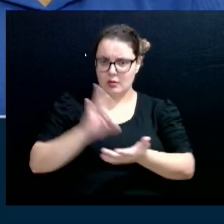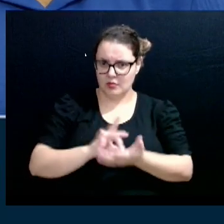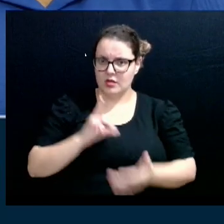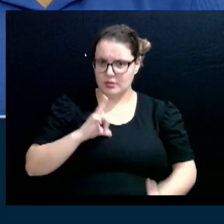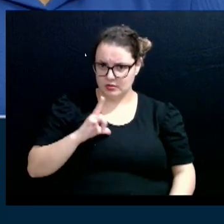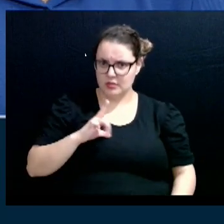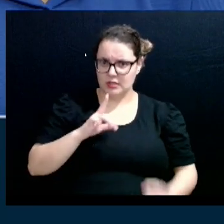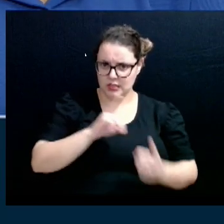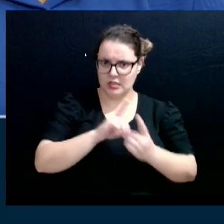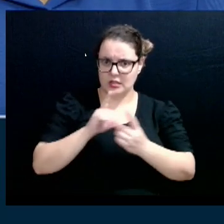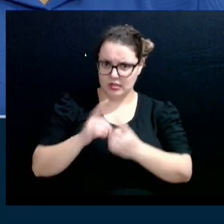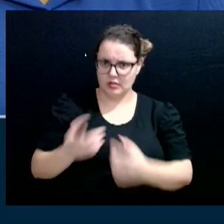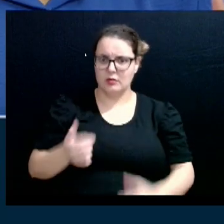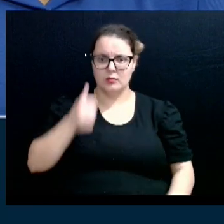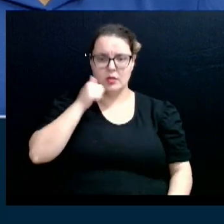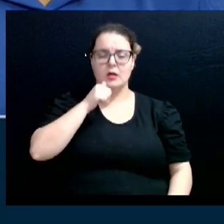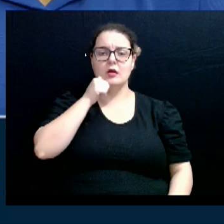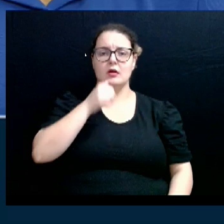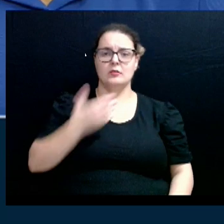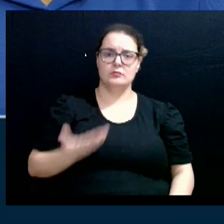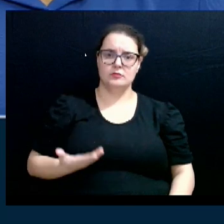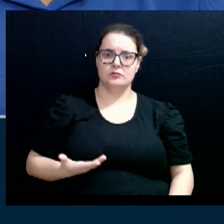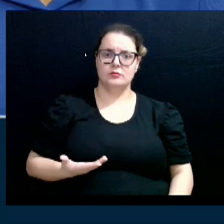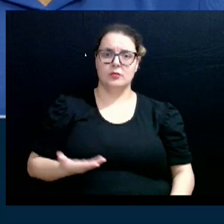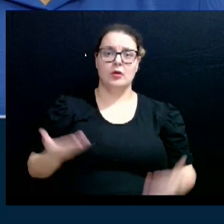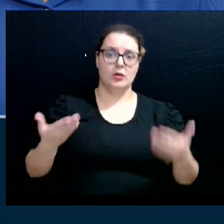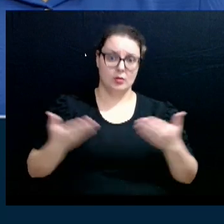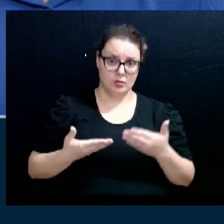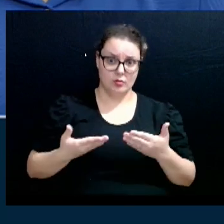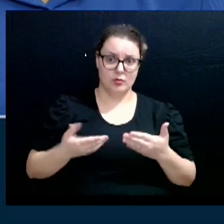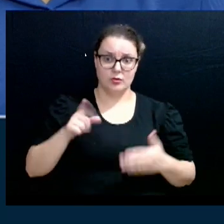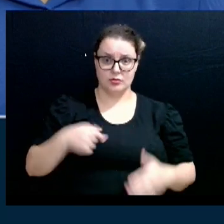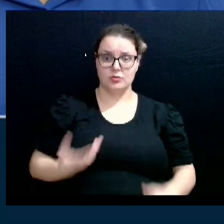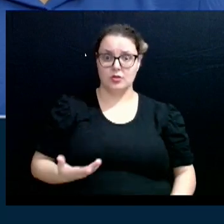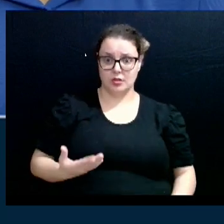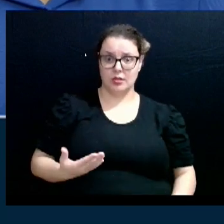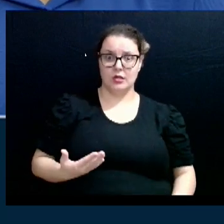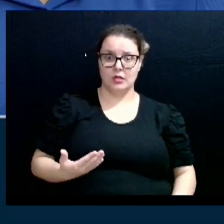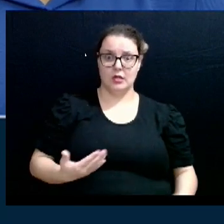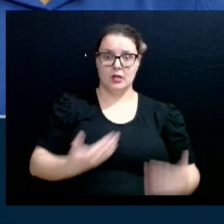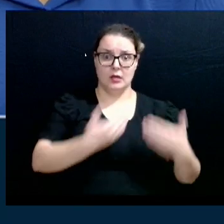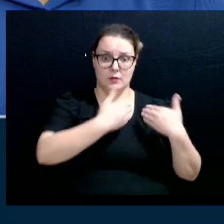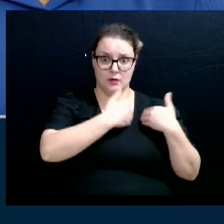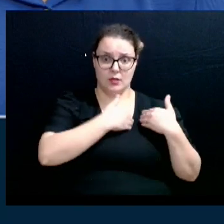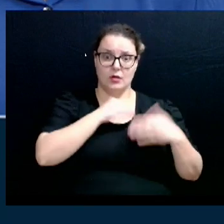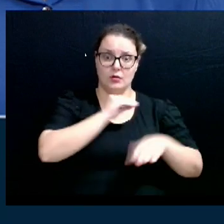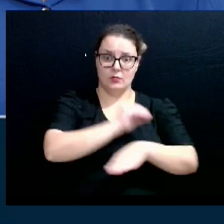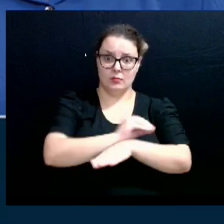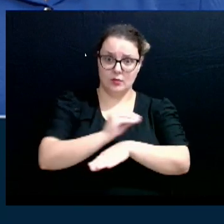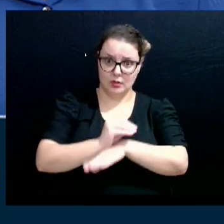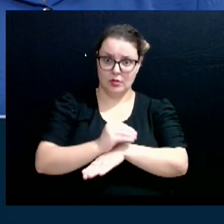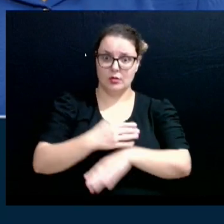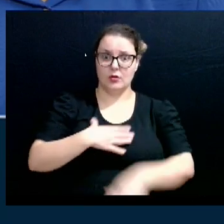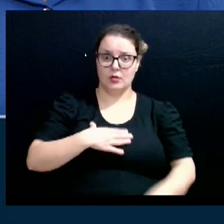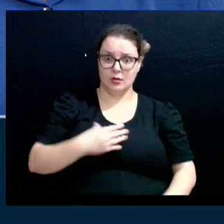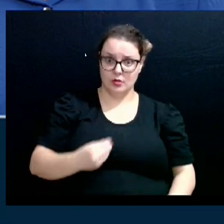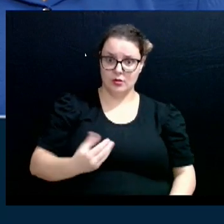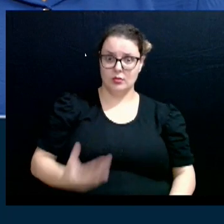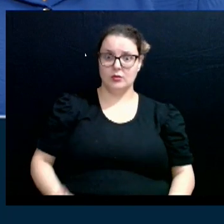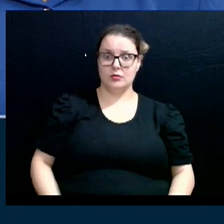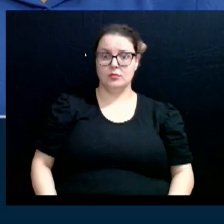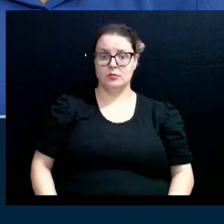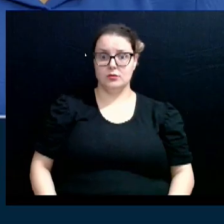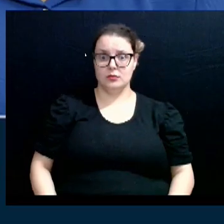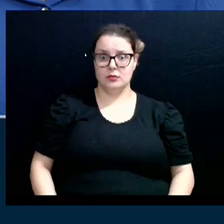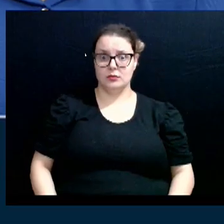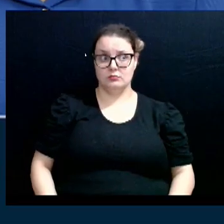essas mulheres que hoje são responsáveis aí por cuidar, né, de seus filhos e geralmente